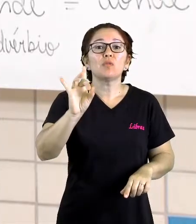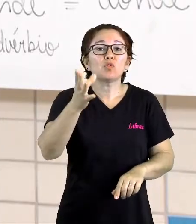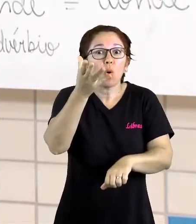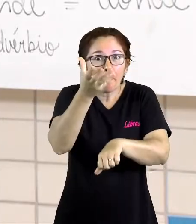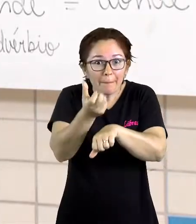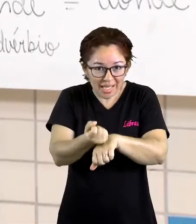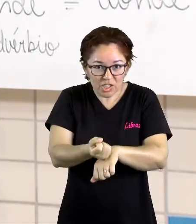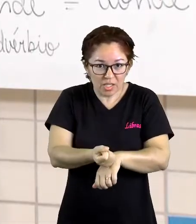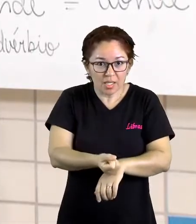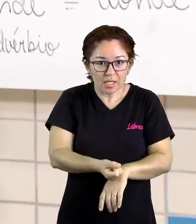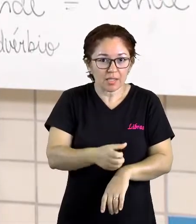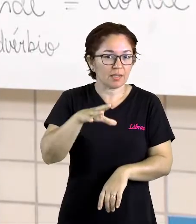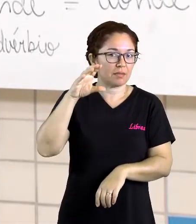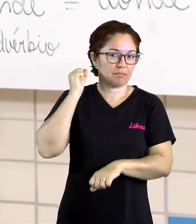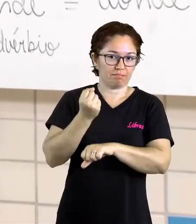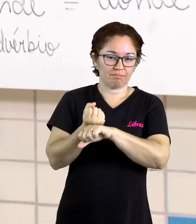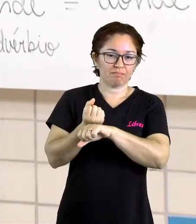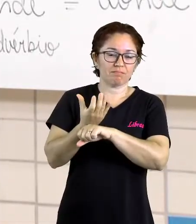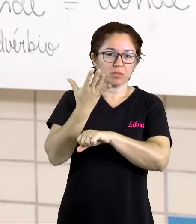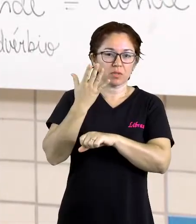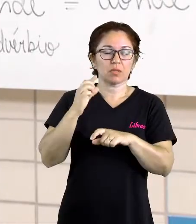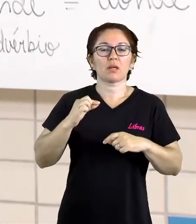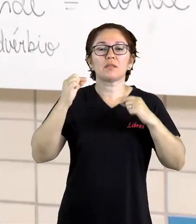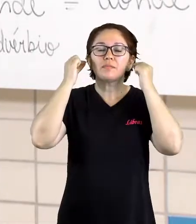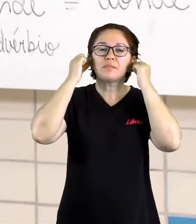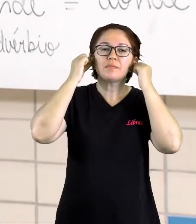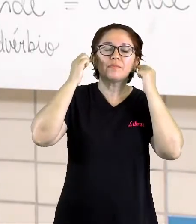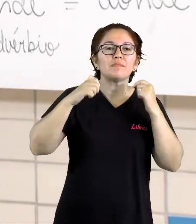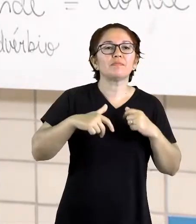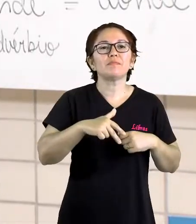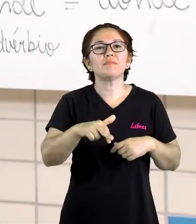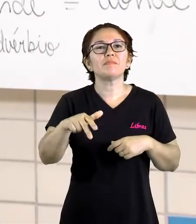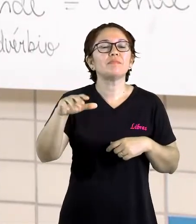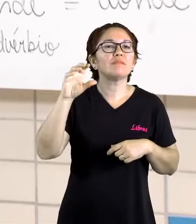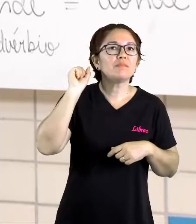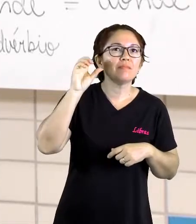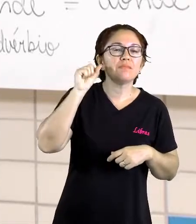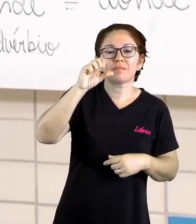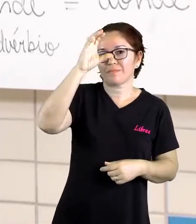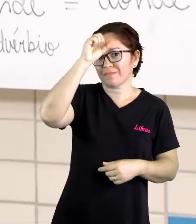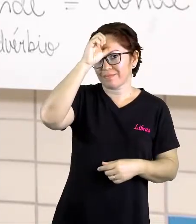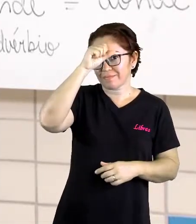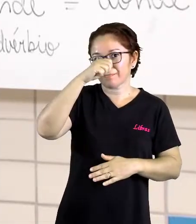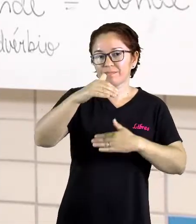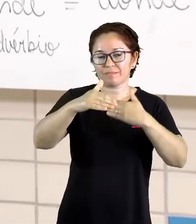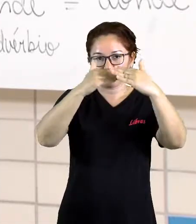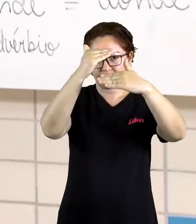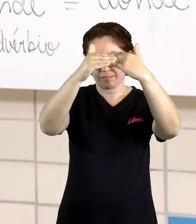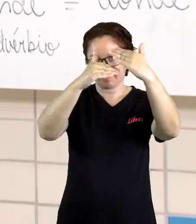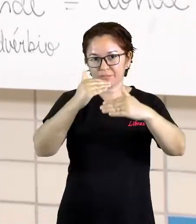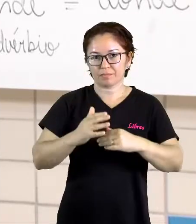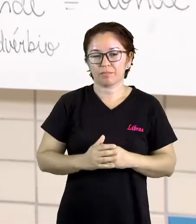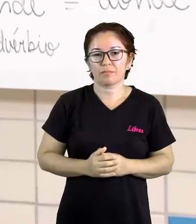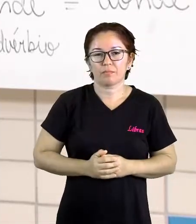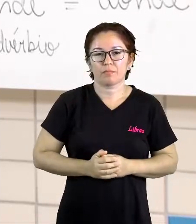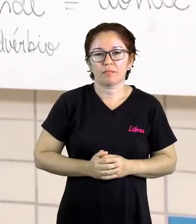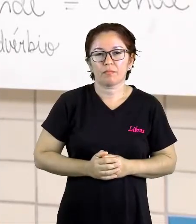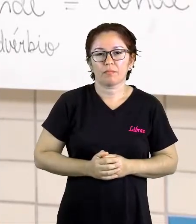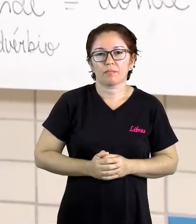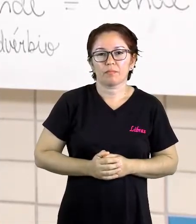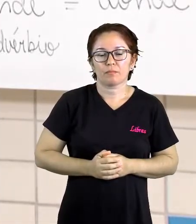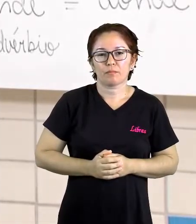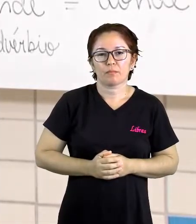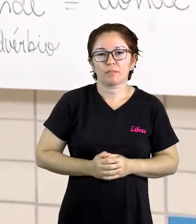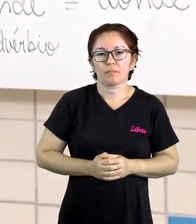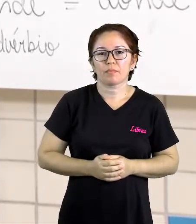não ouviu, experimenta. Tenho certeza que vai gostar. Vamos às questões? No texto,